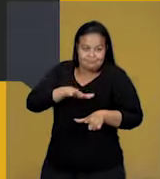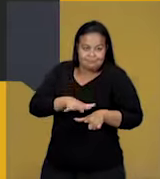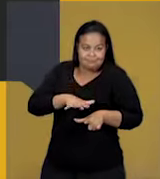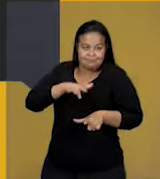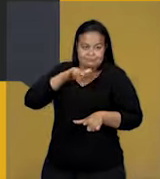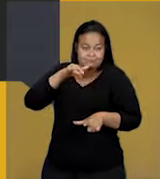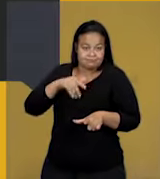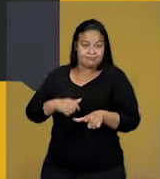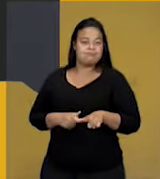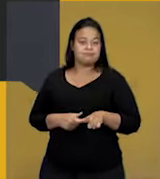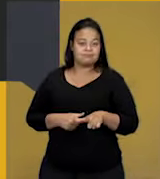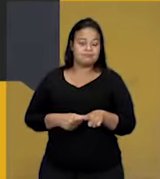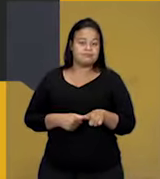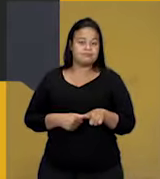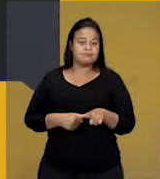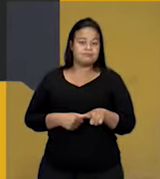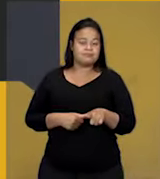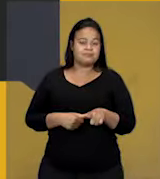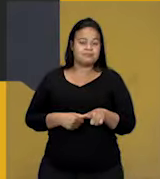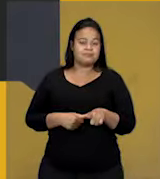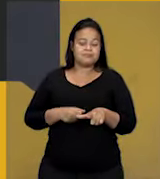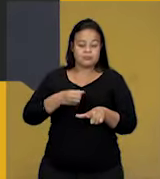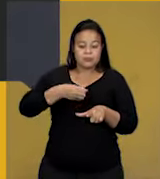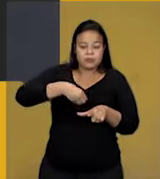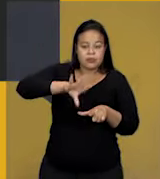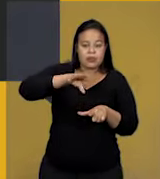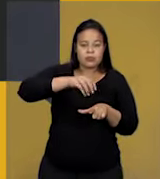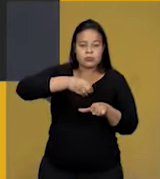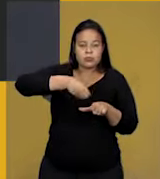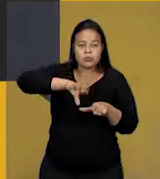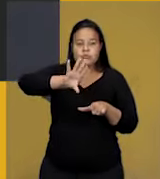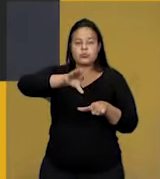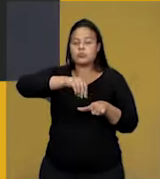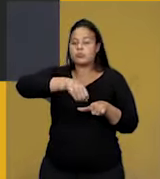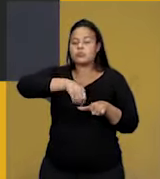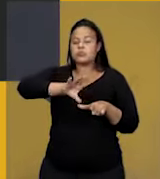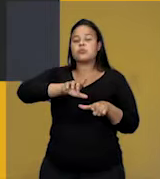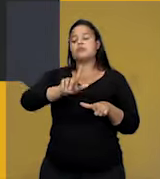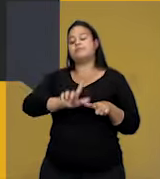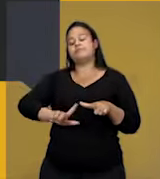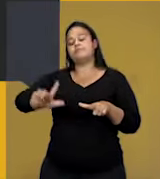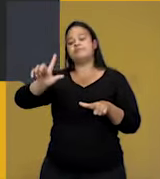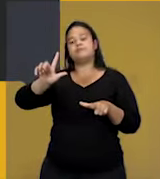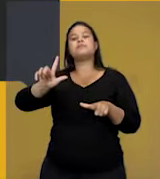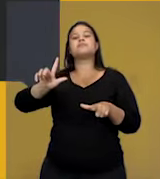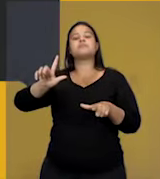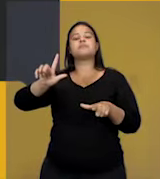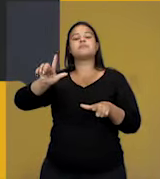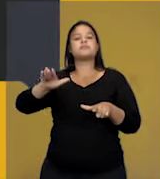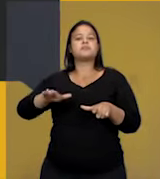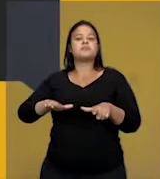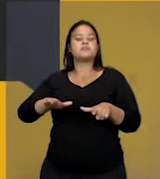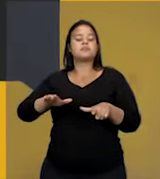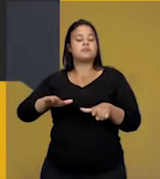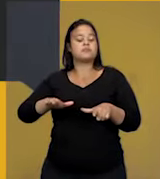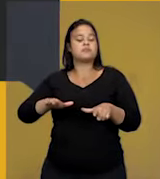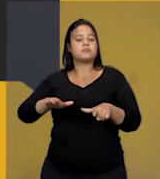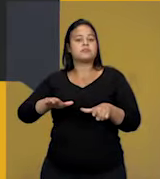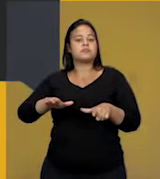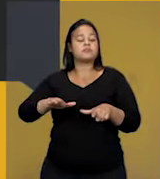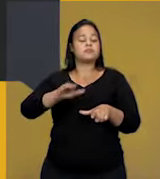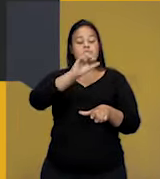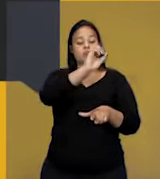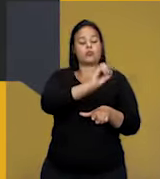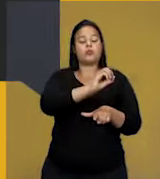sombra que se projeta para leste à tarde, para oeste pela